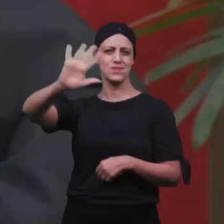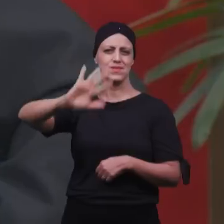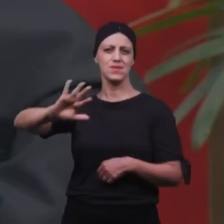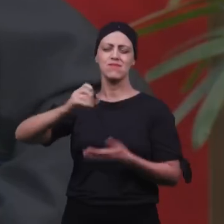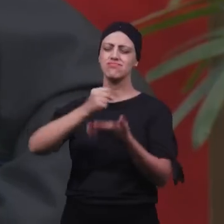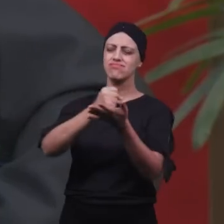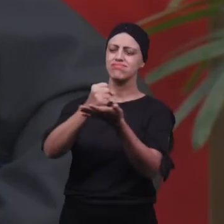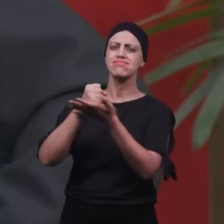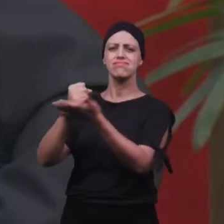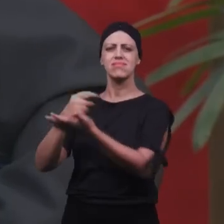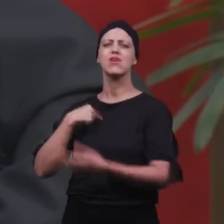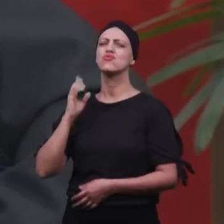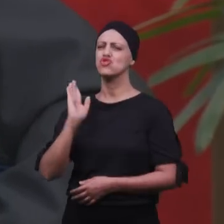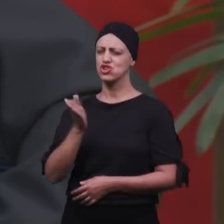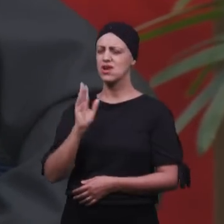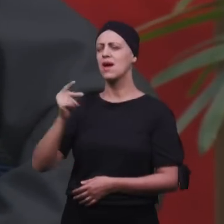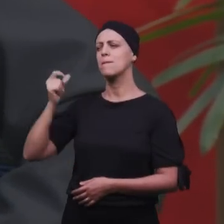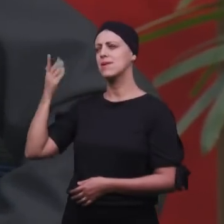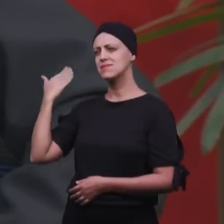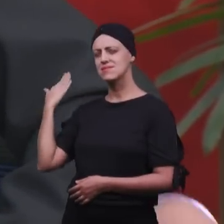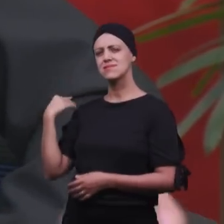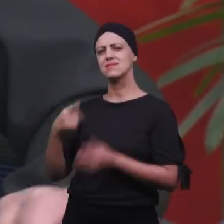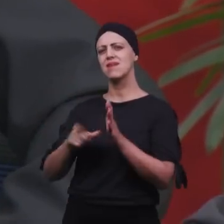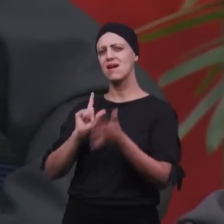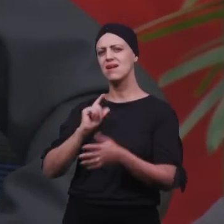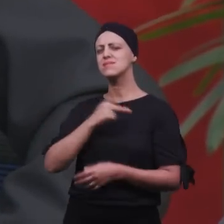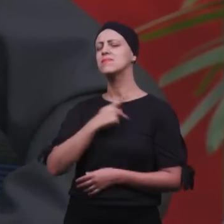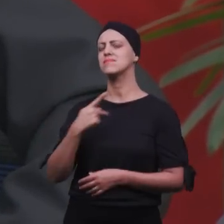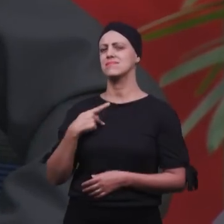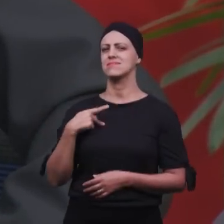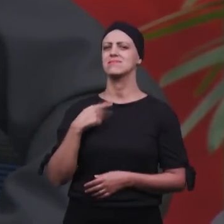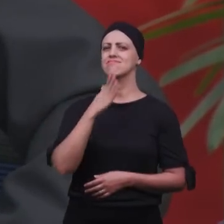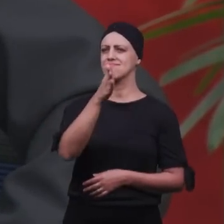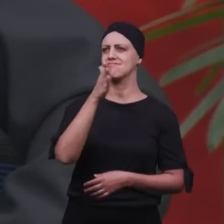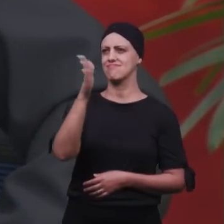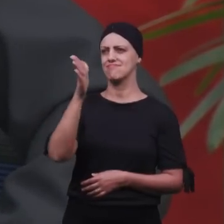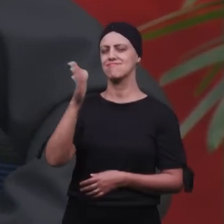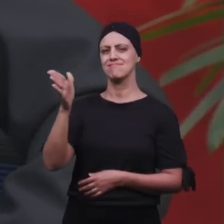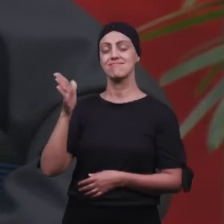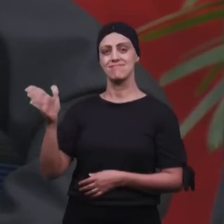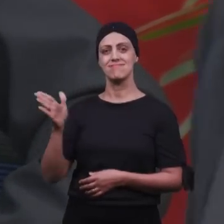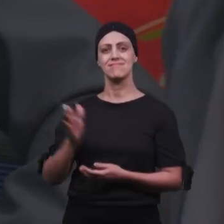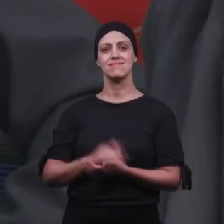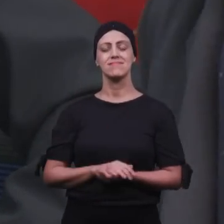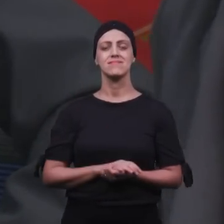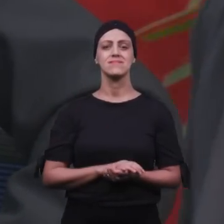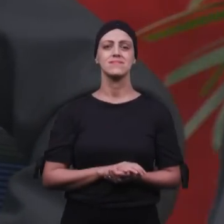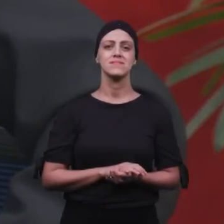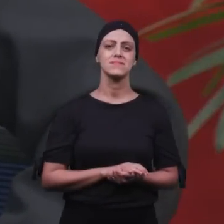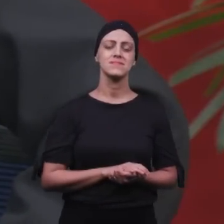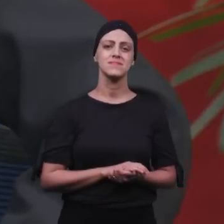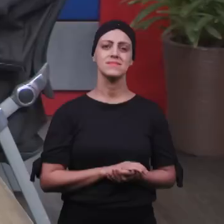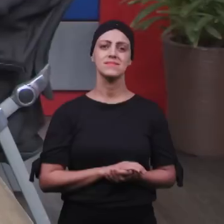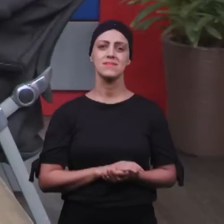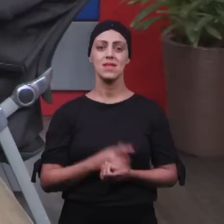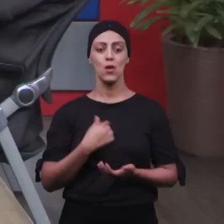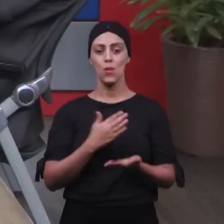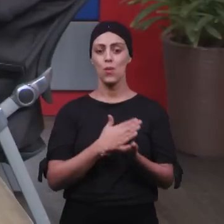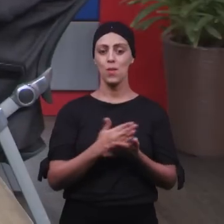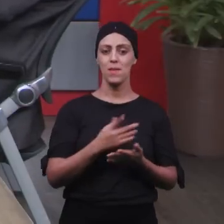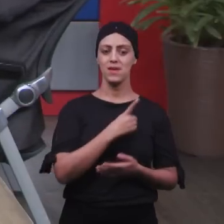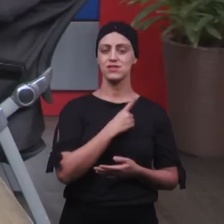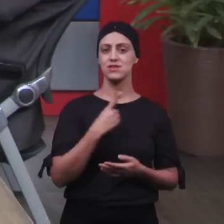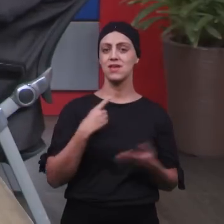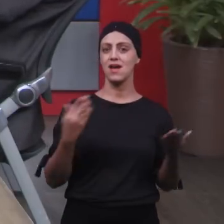pastoreou essa área toda. Aí, né? Comecei como diácono e tô assim, arrematando